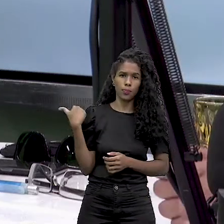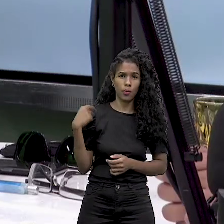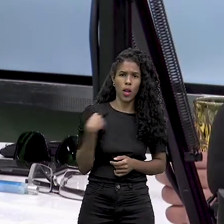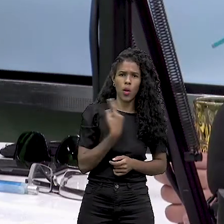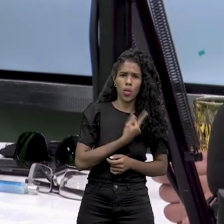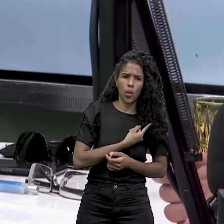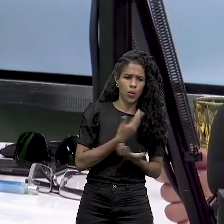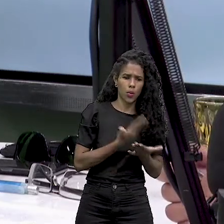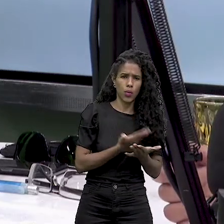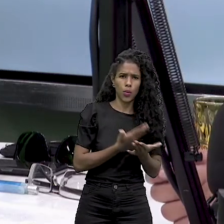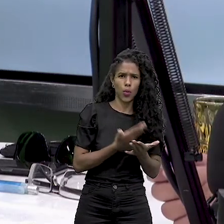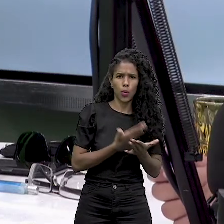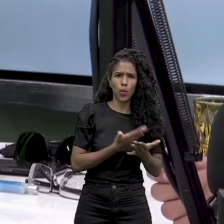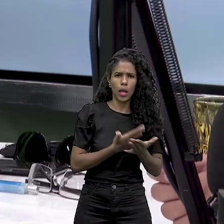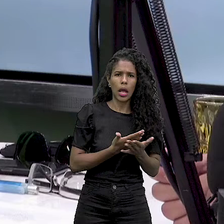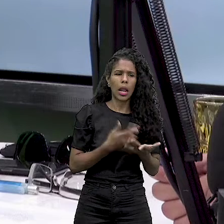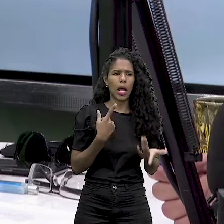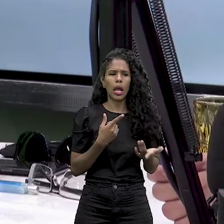e apresentava